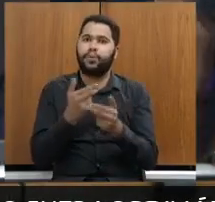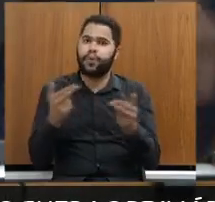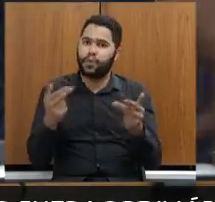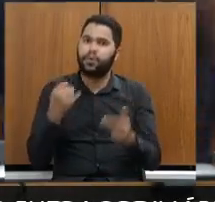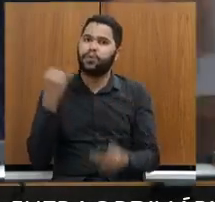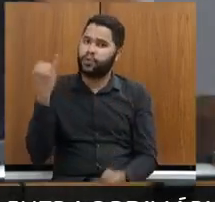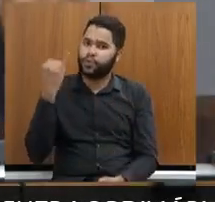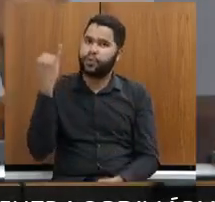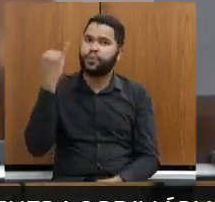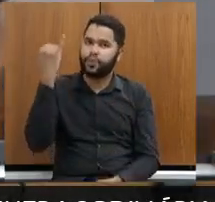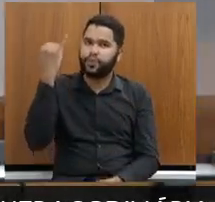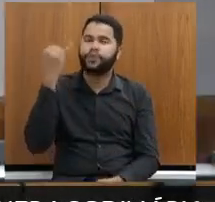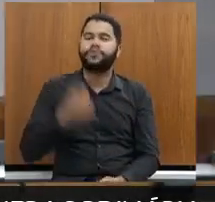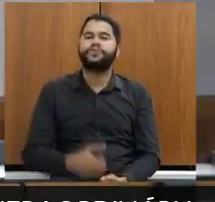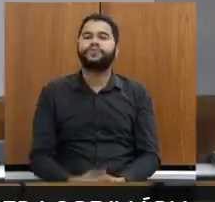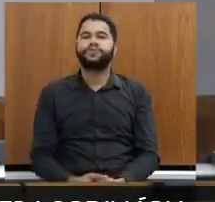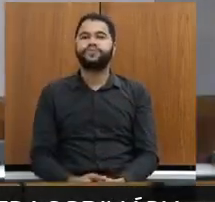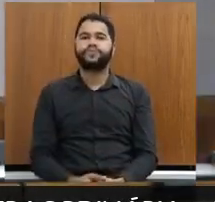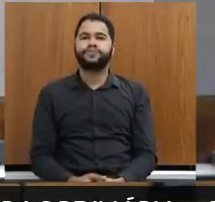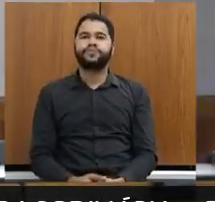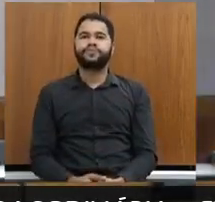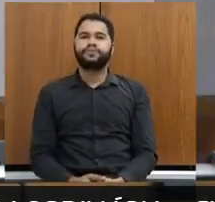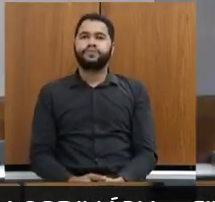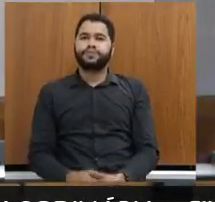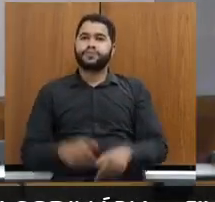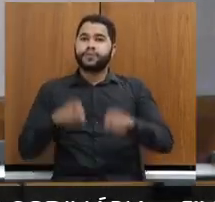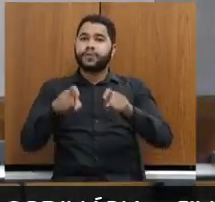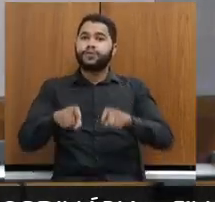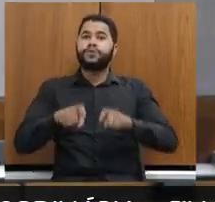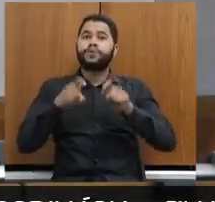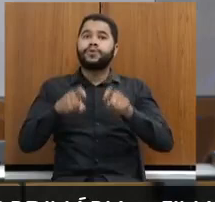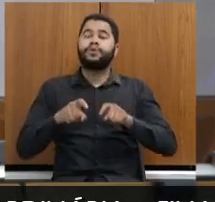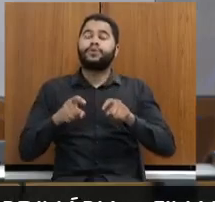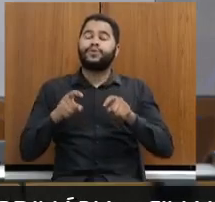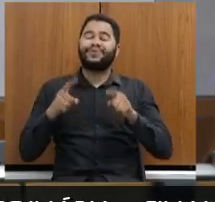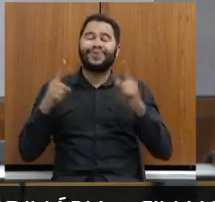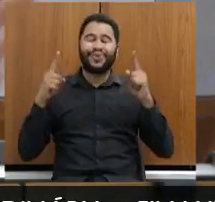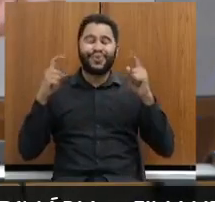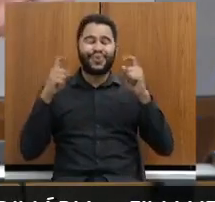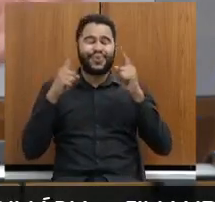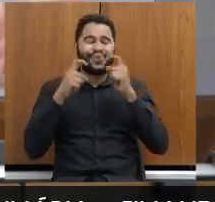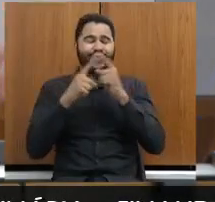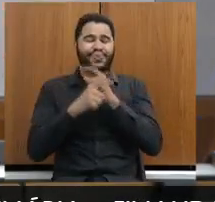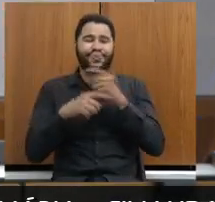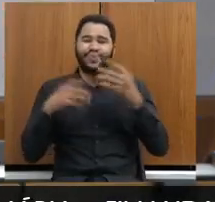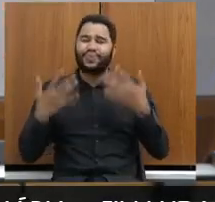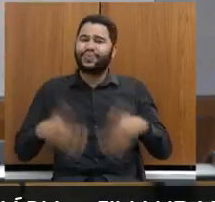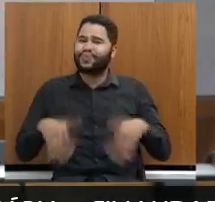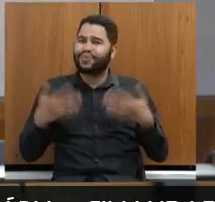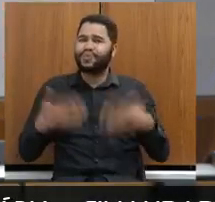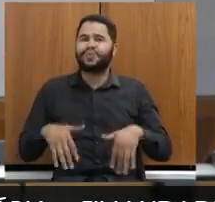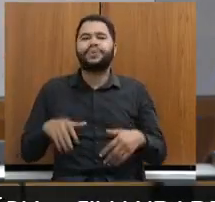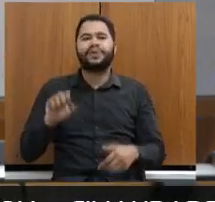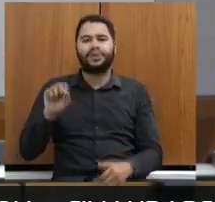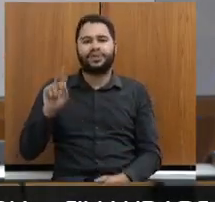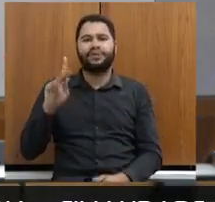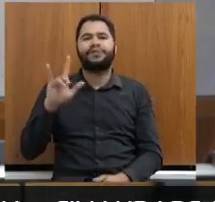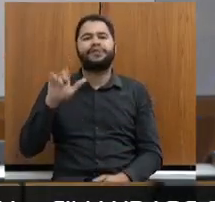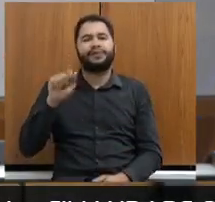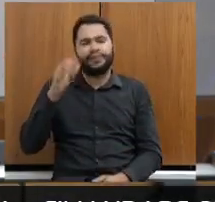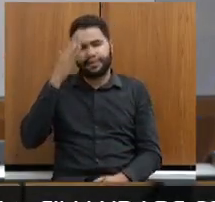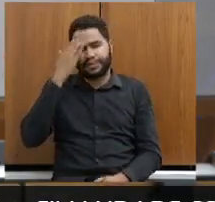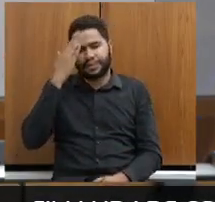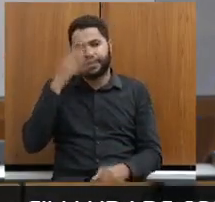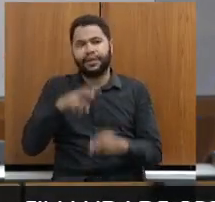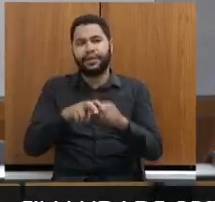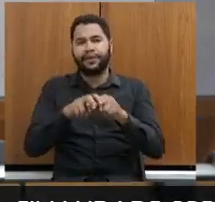muito significativa viu no interior e nós estamos uma dificuldade incrível é a Sheila sabe disso devido